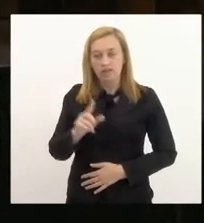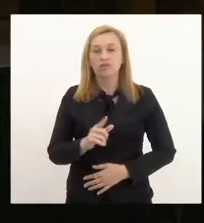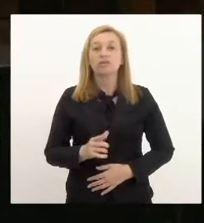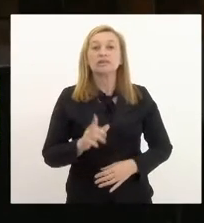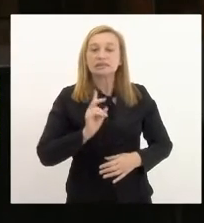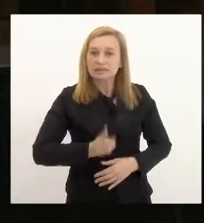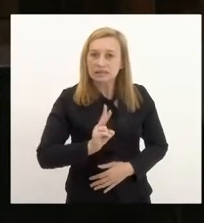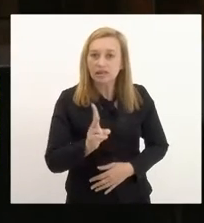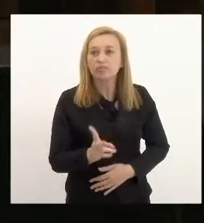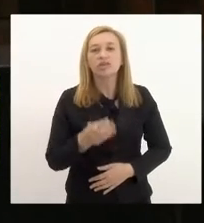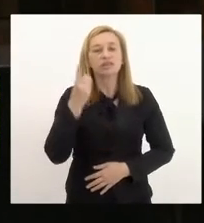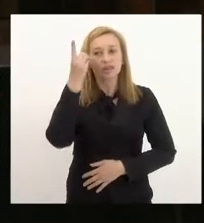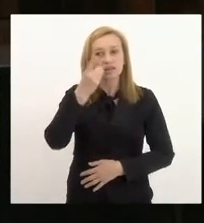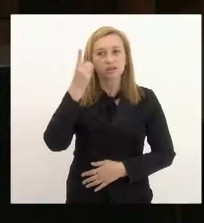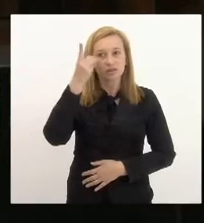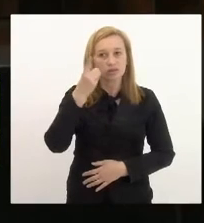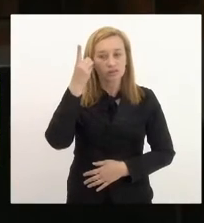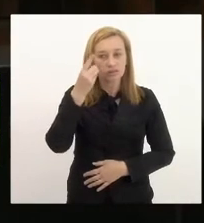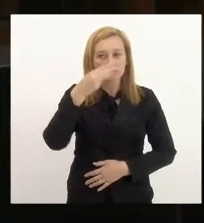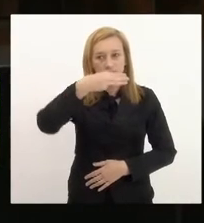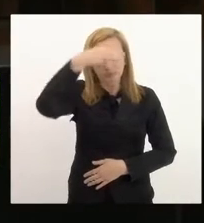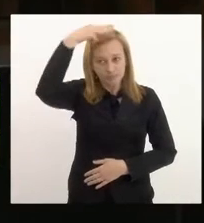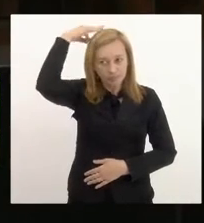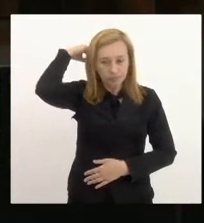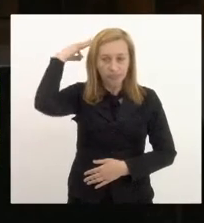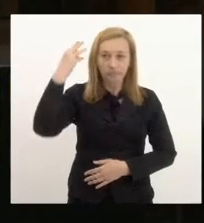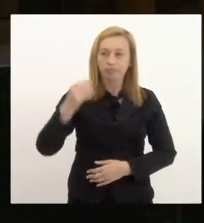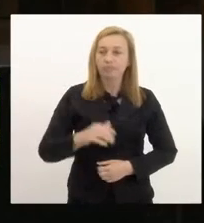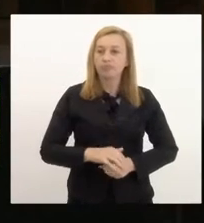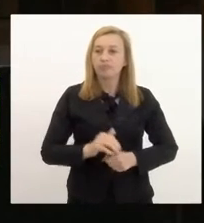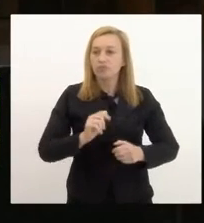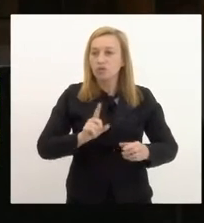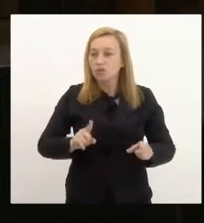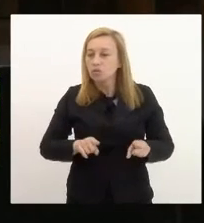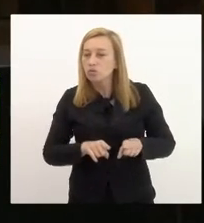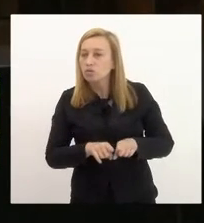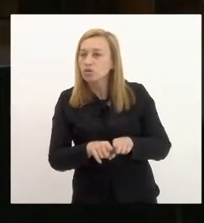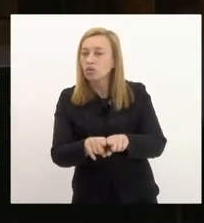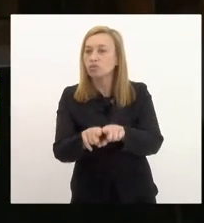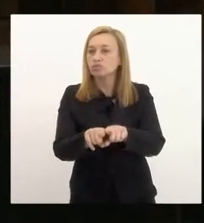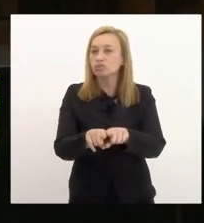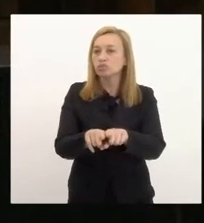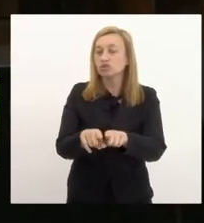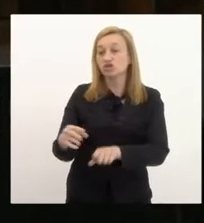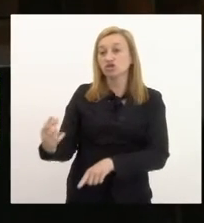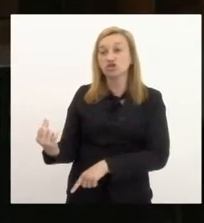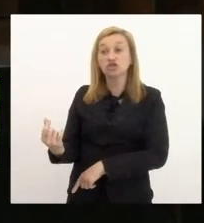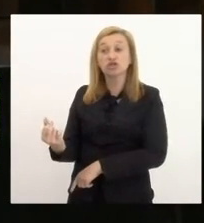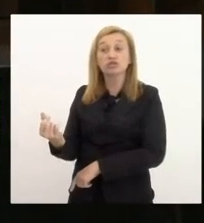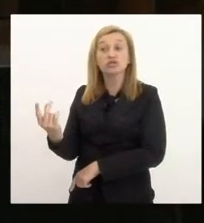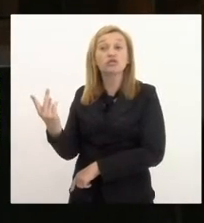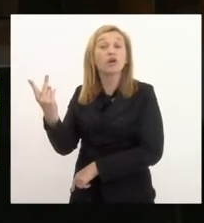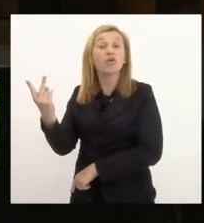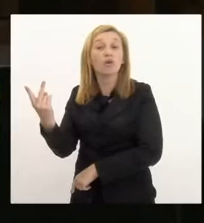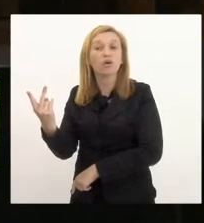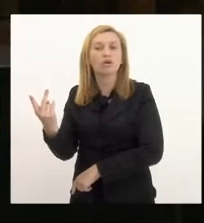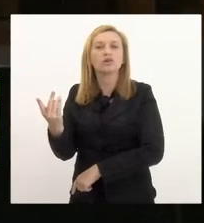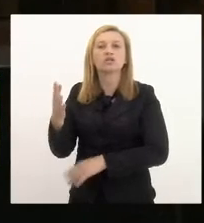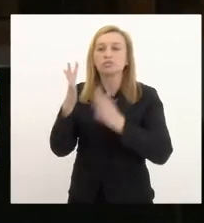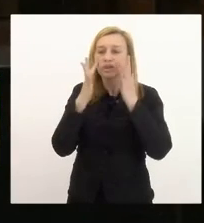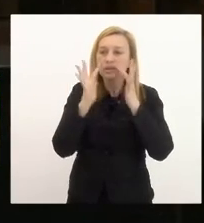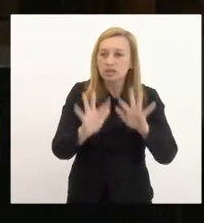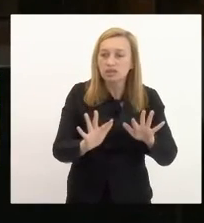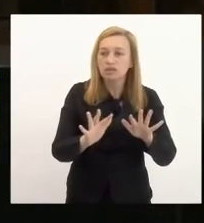Deputado Márcio Pacheco um encontro de contas e chama aqui atenção